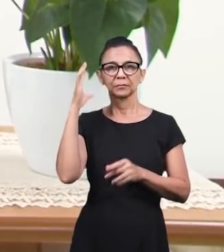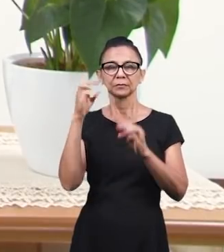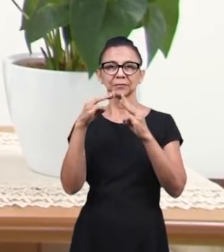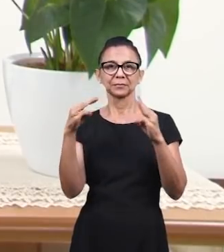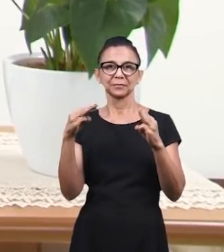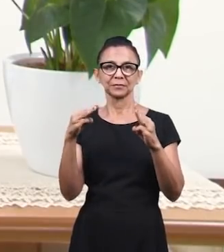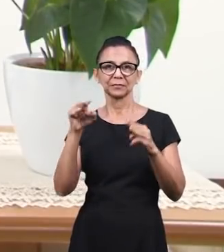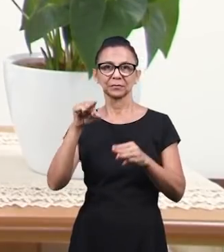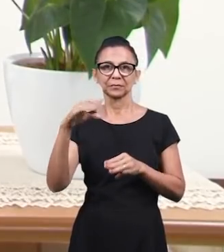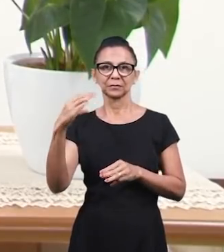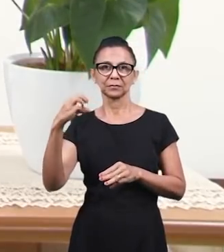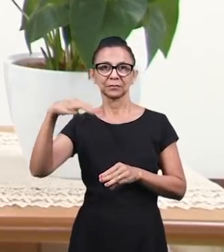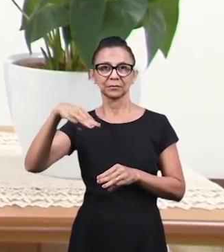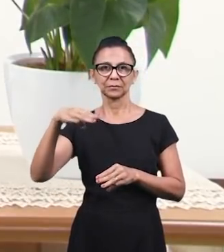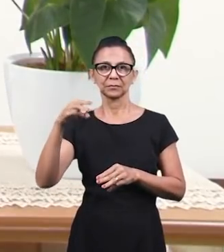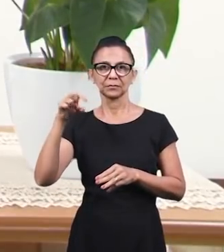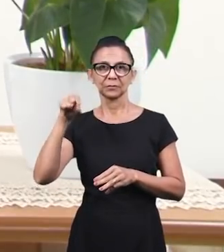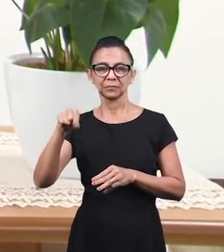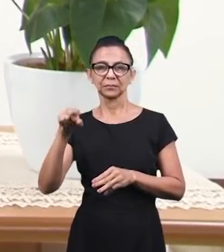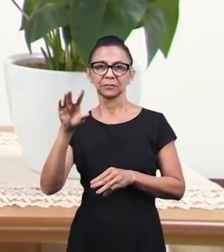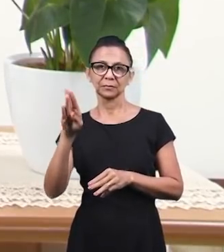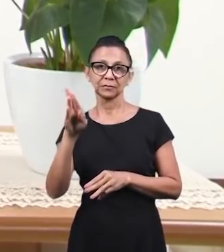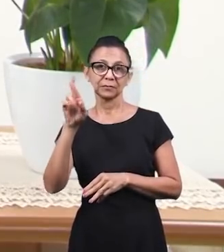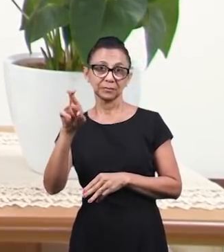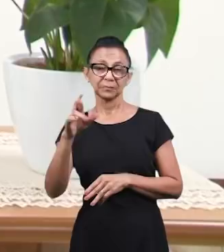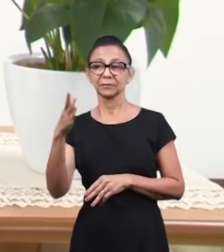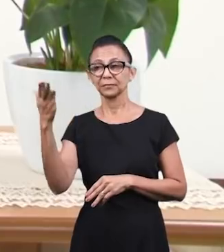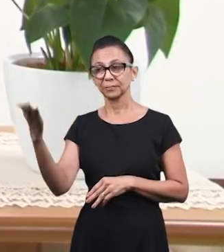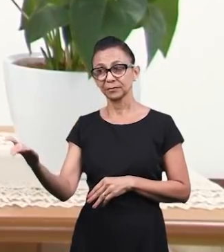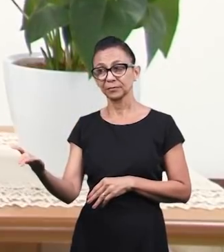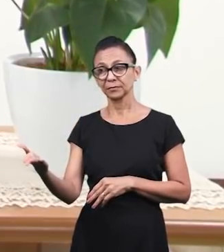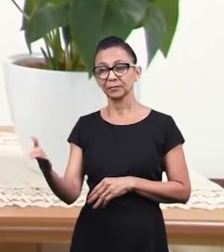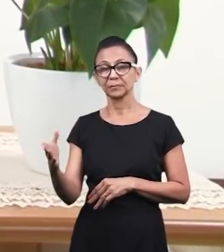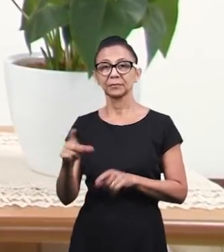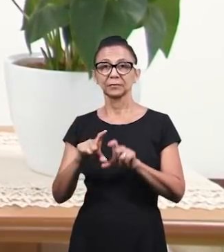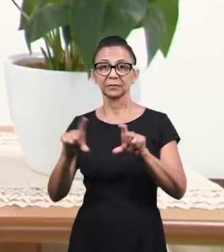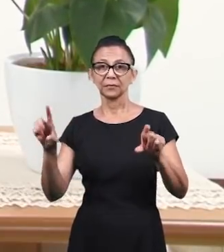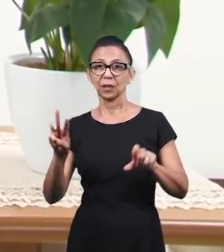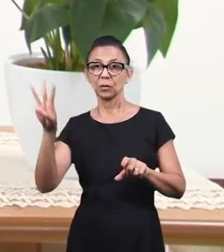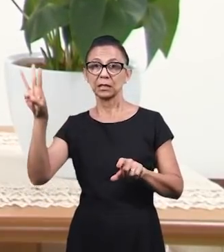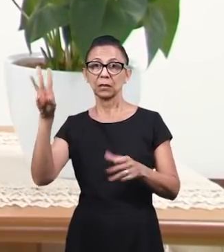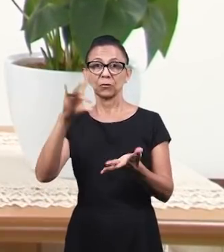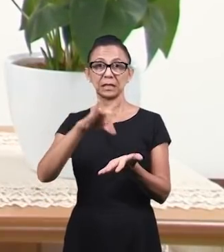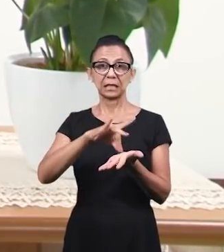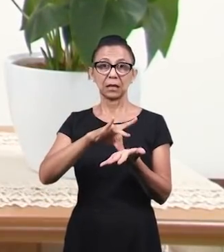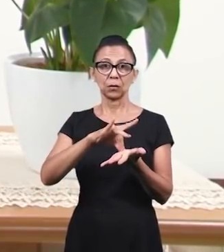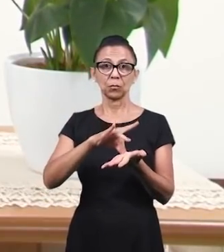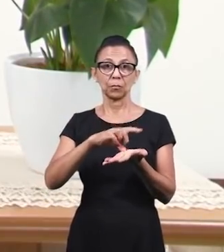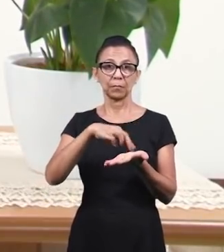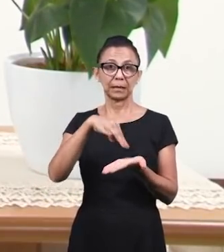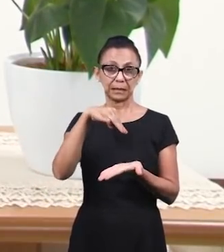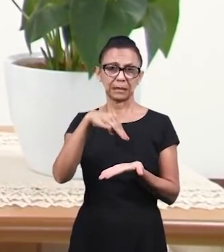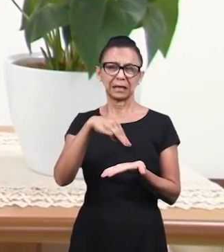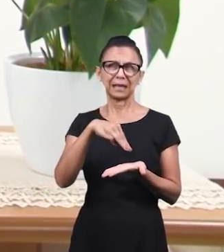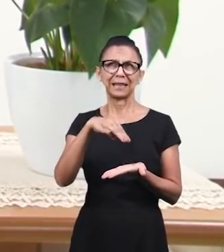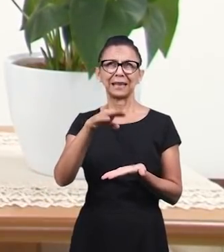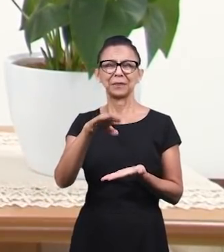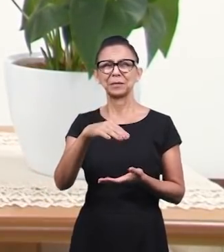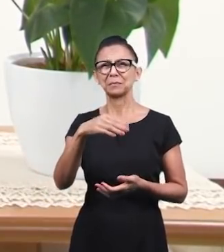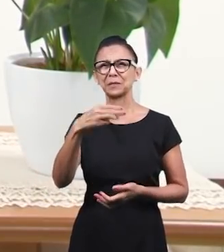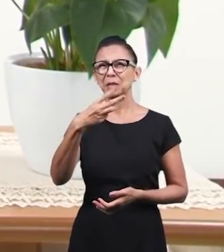contato@radiomanaim.com.br. Este é o canal oficial para você enviar o seu vídeo. E saiba o seguinte, Como são muitos, cerca